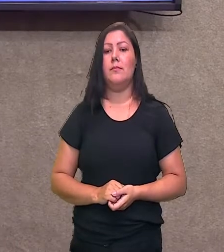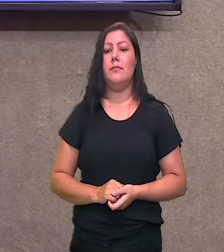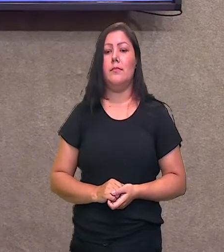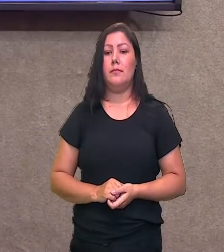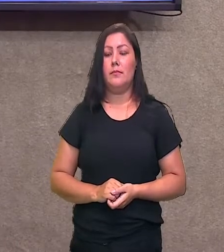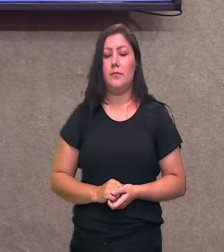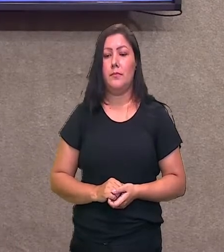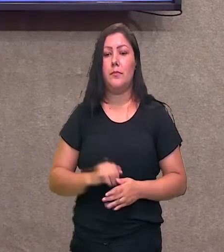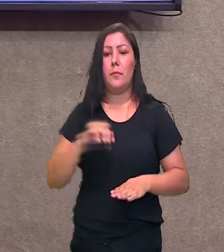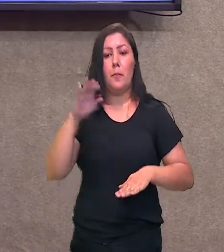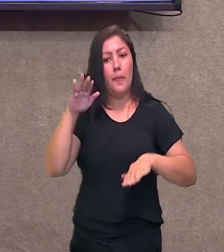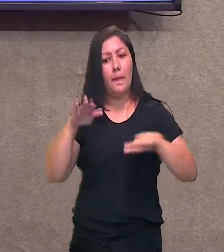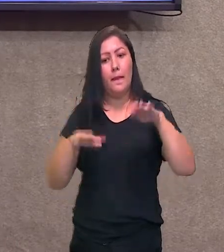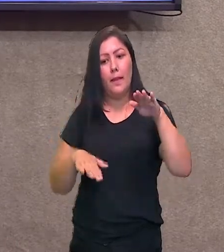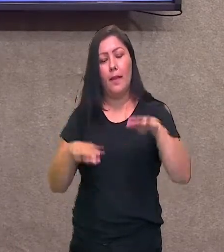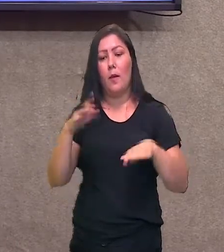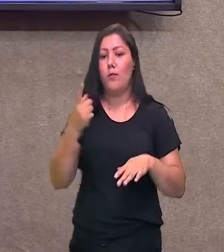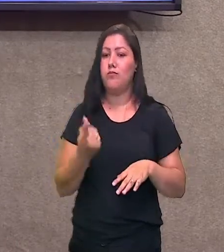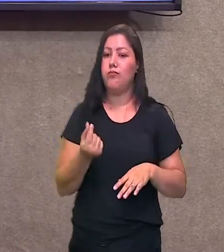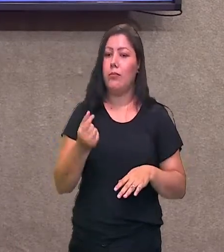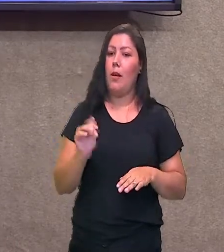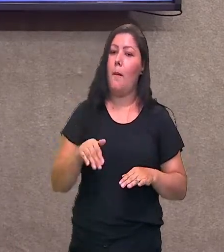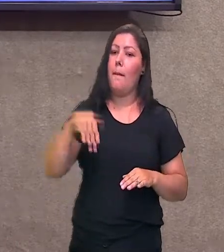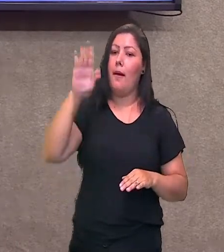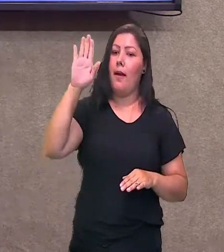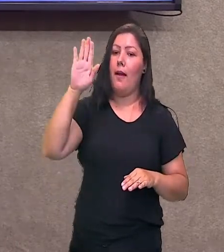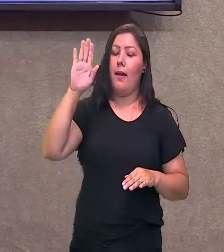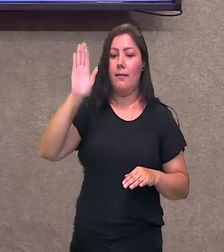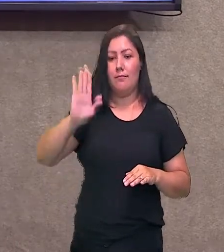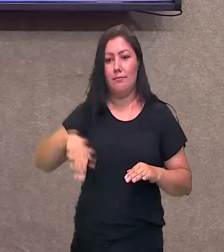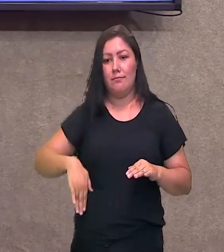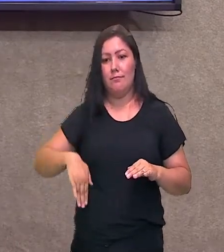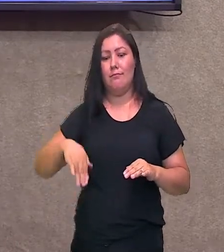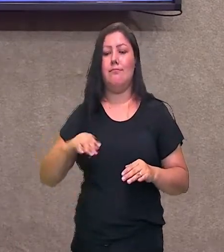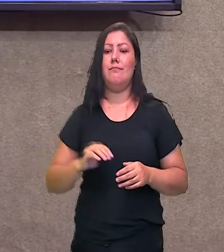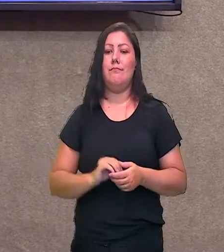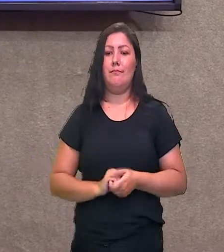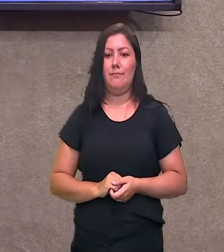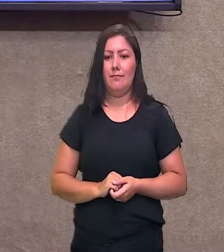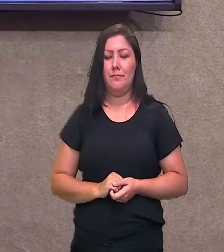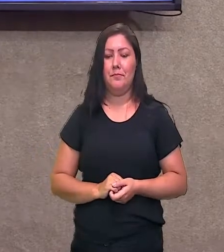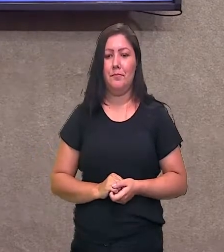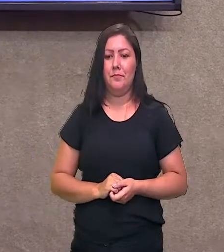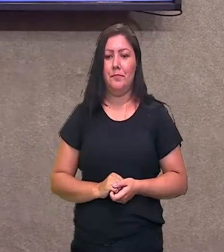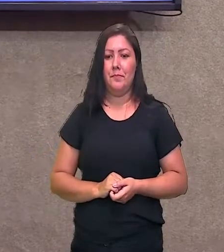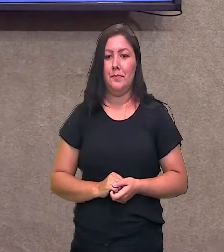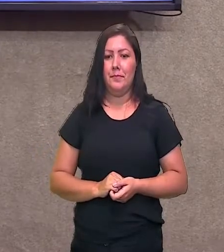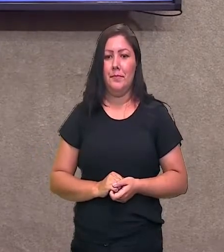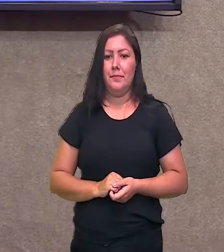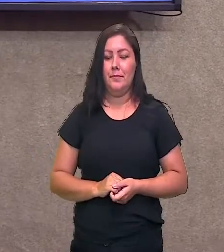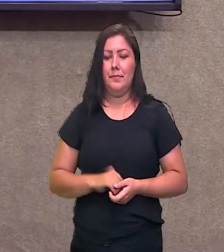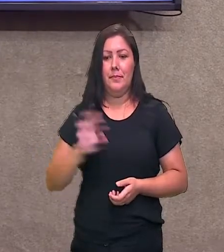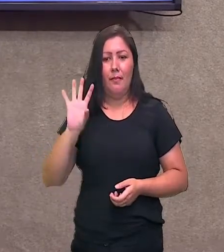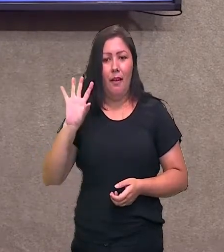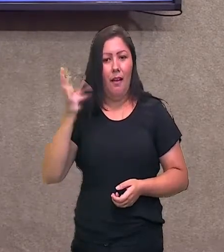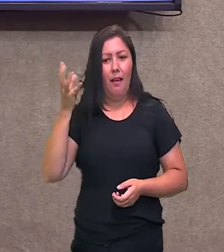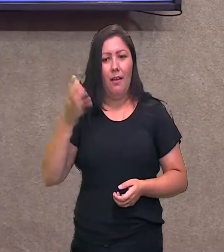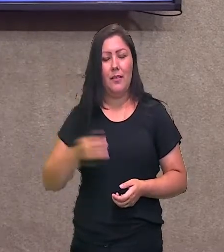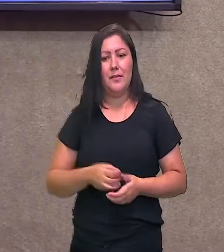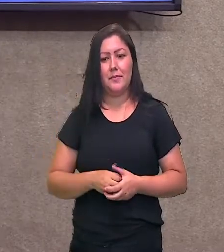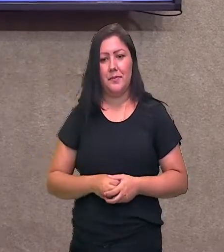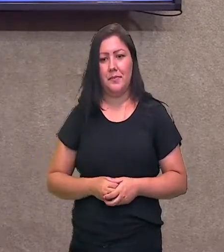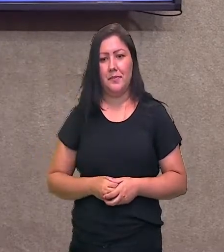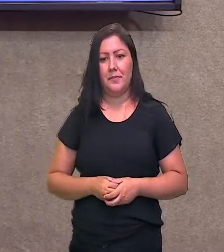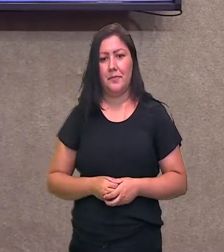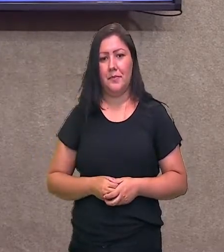existe uma oscilação no mercado, chama lei da oferta e da procura. Hoje nós temos